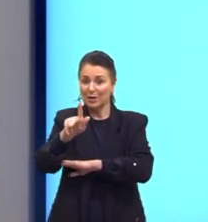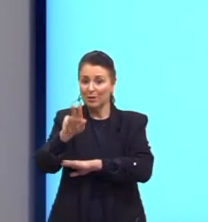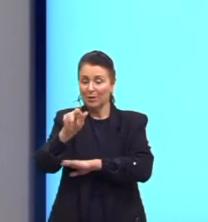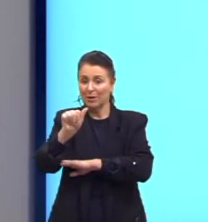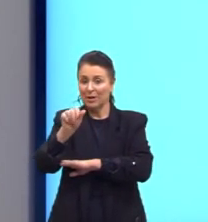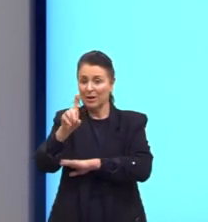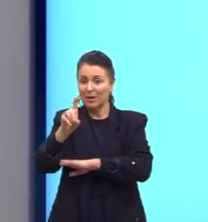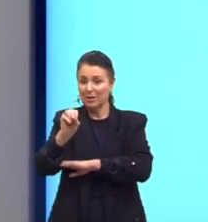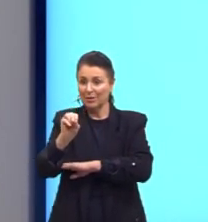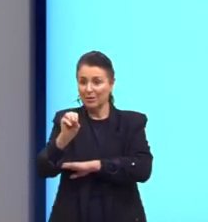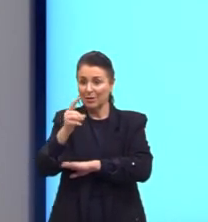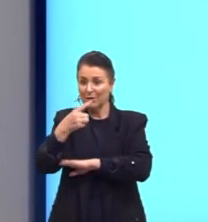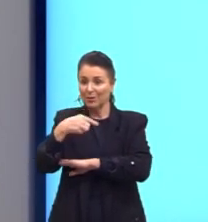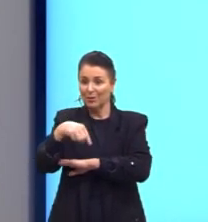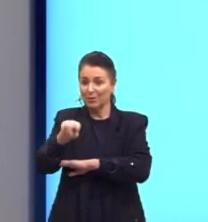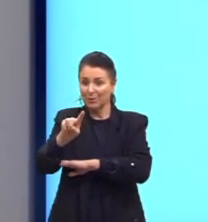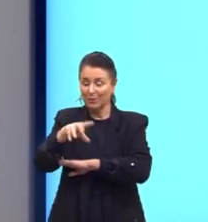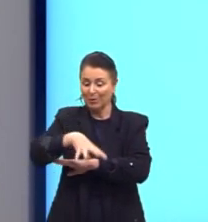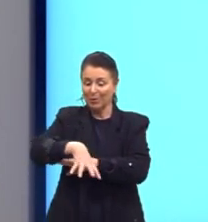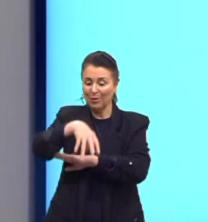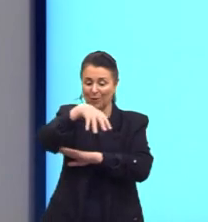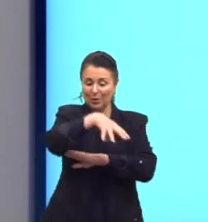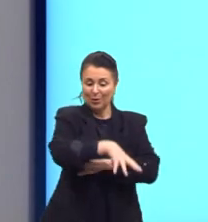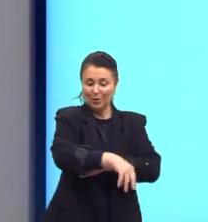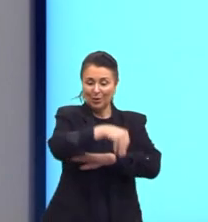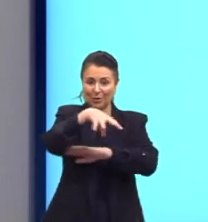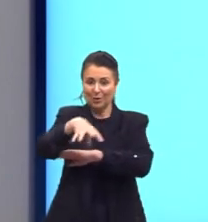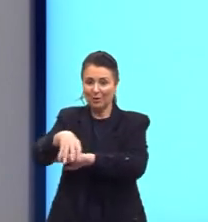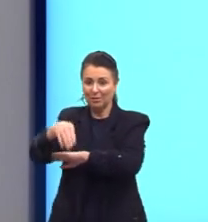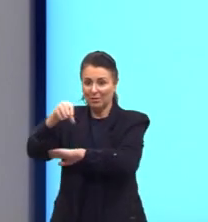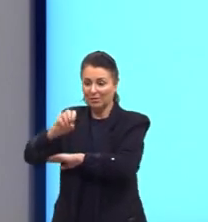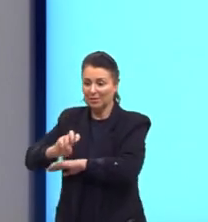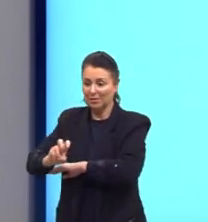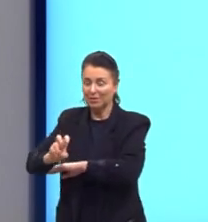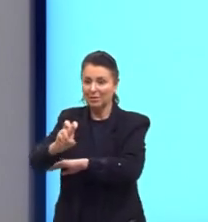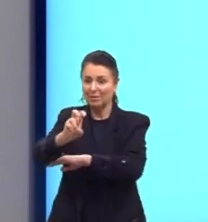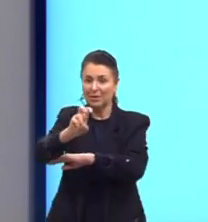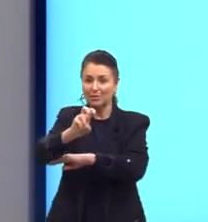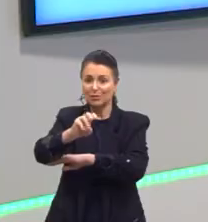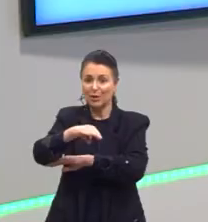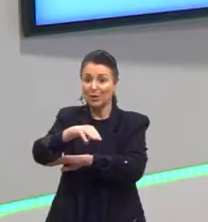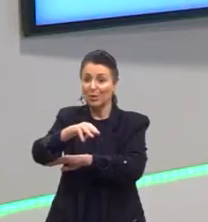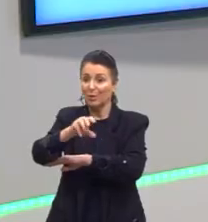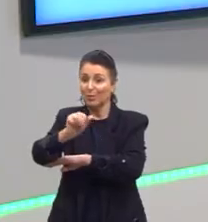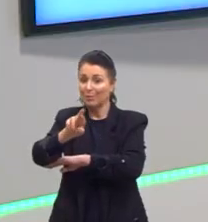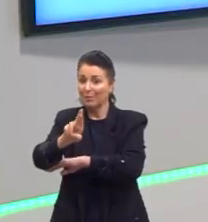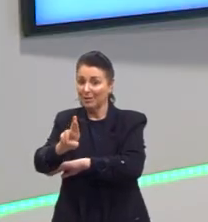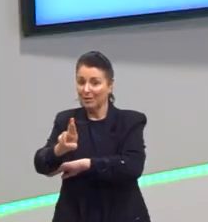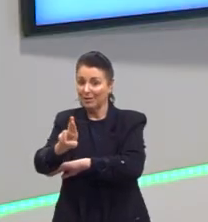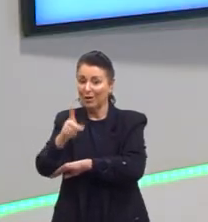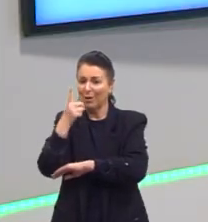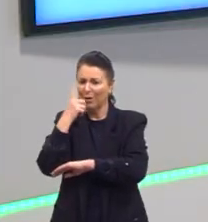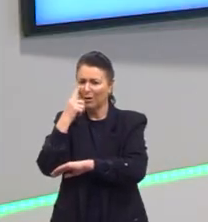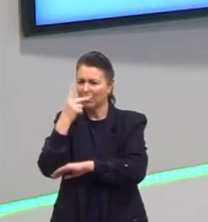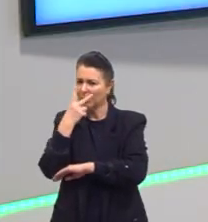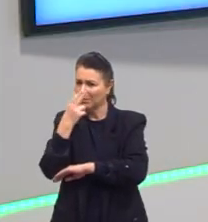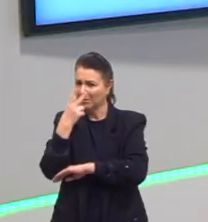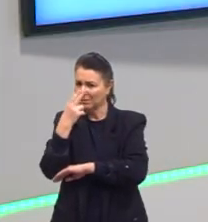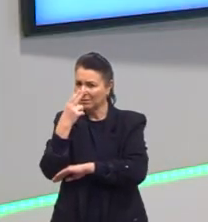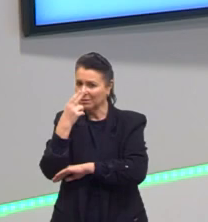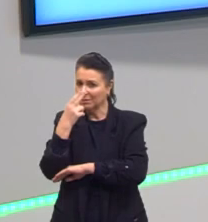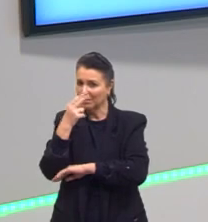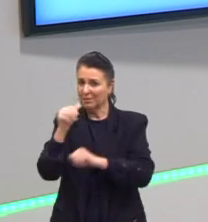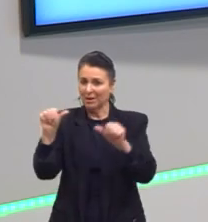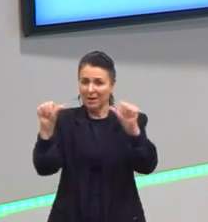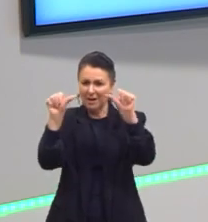mimetizando o peixe-leão e o povo mimetizando a serpente Marinha Olha que parecido que eles ficam né muito